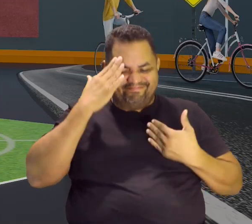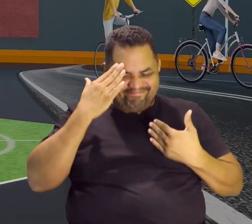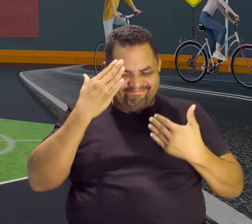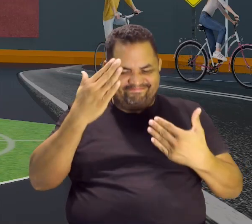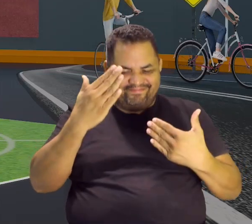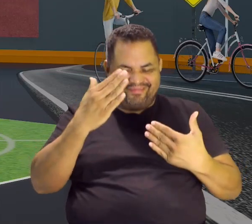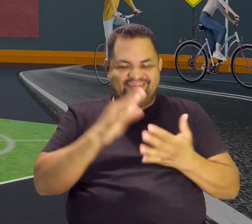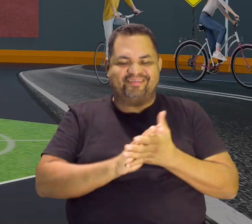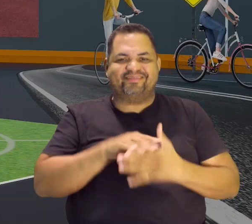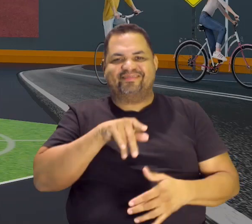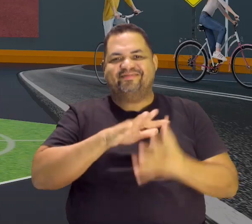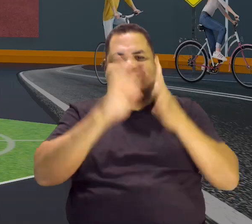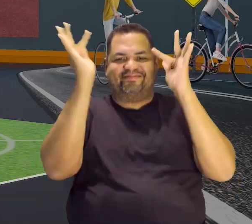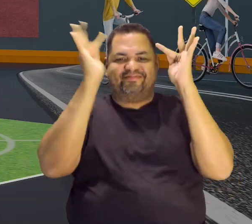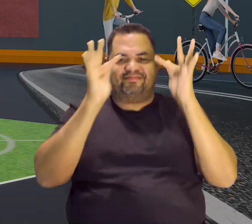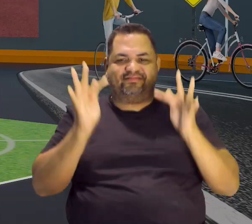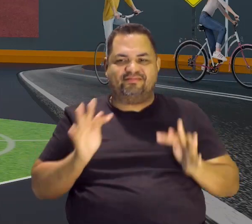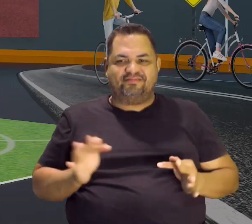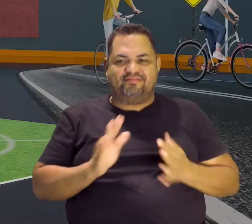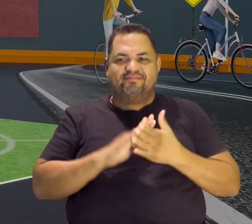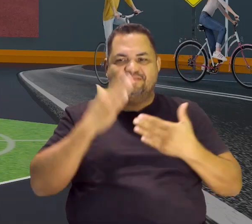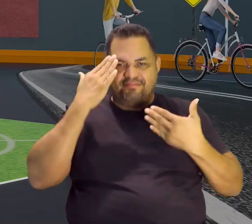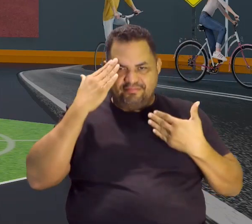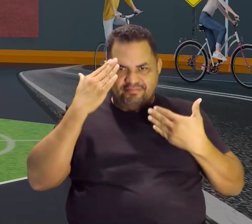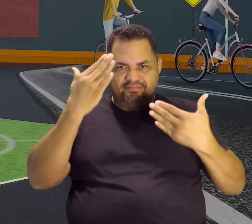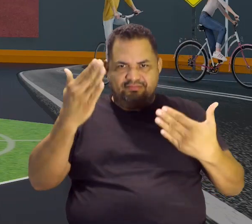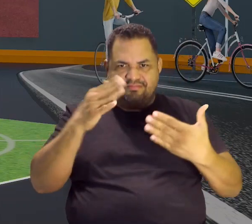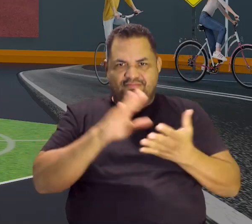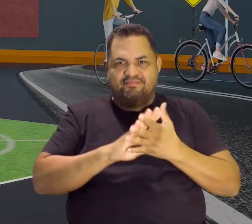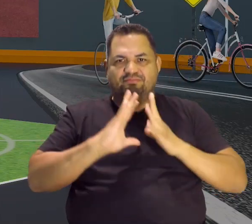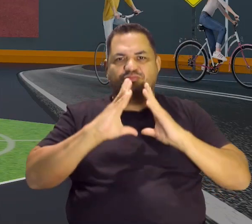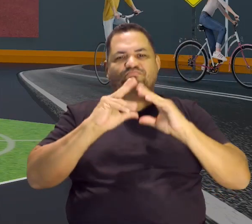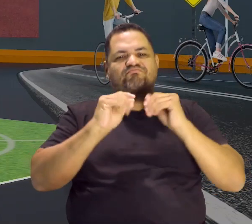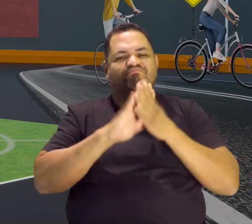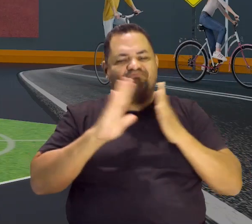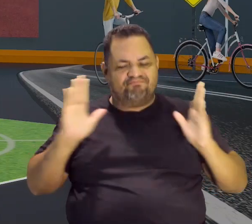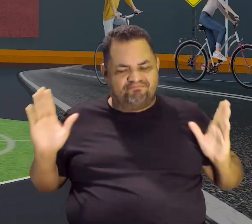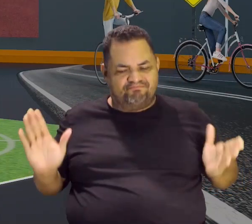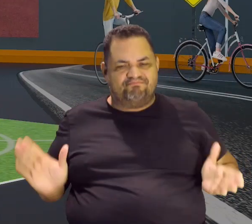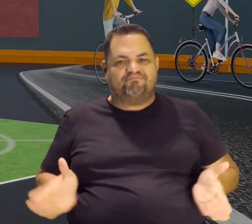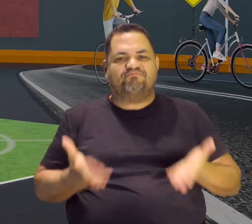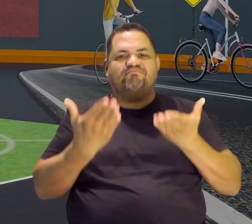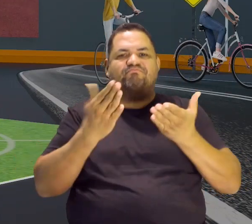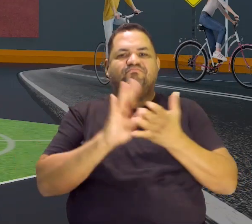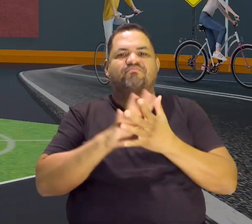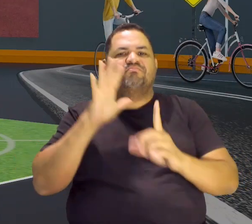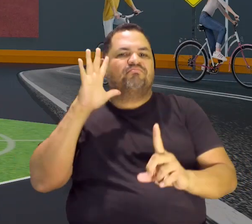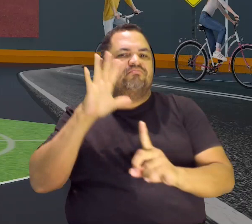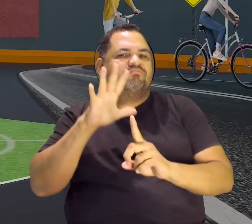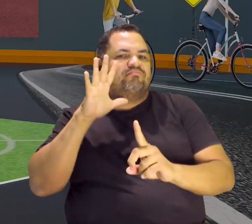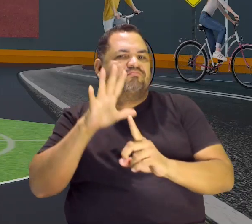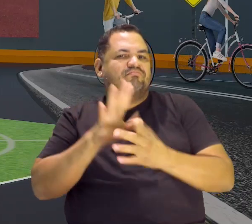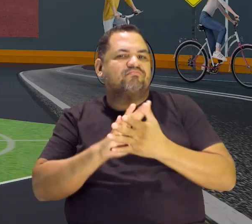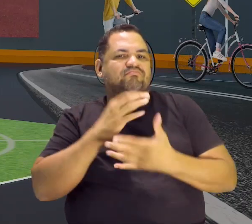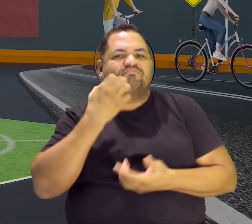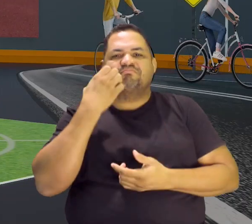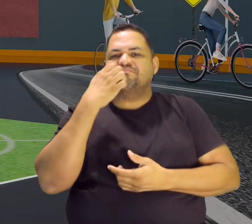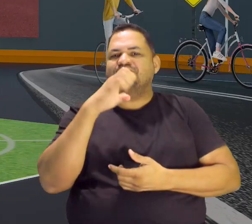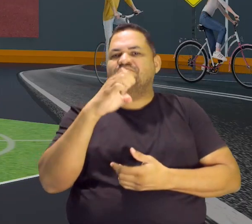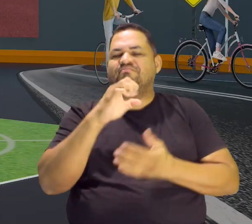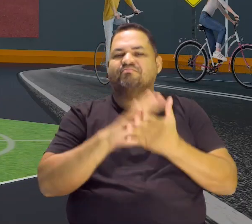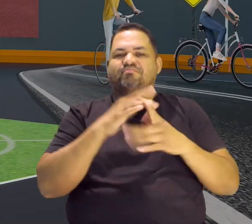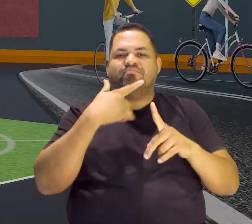mesmo. Gostaria aqui, prof, de te agradecer todo o teu entusiasmo, toda a tua motivação, toda a tua energia, porque